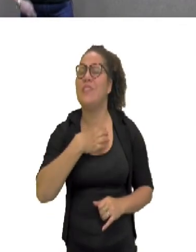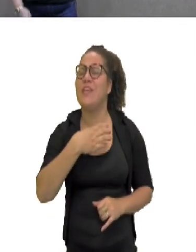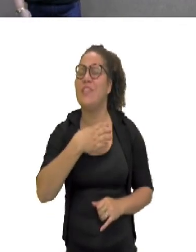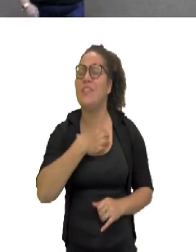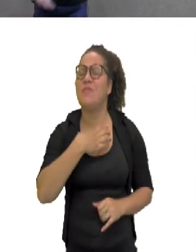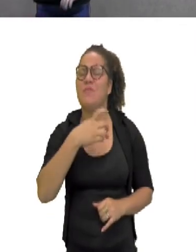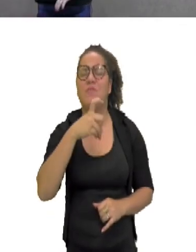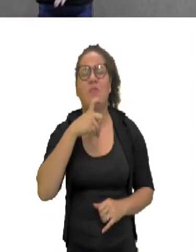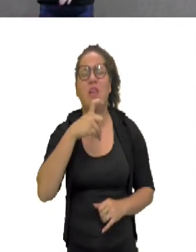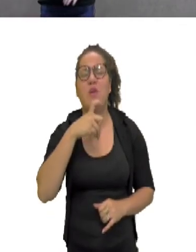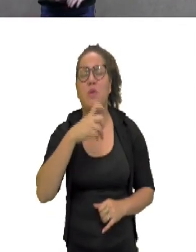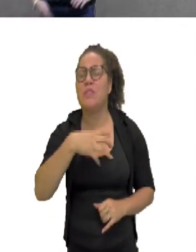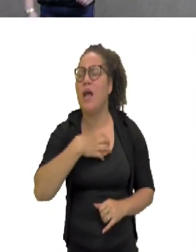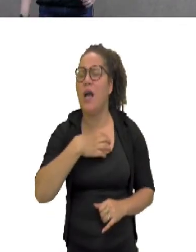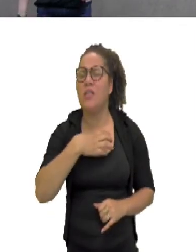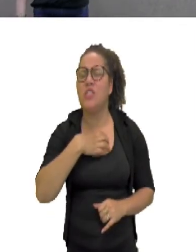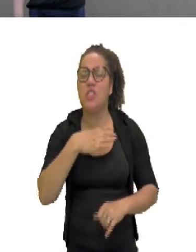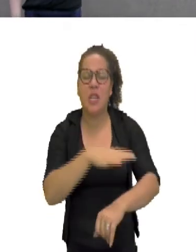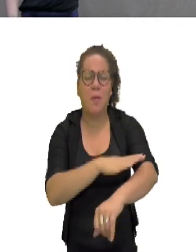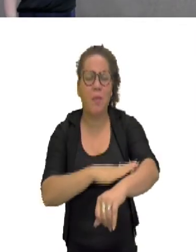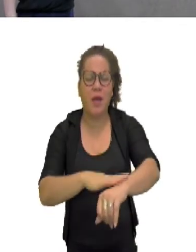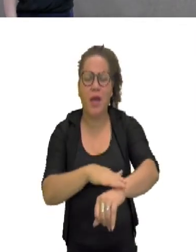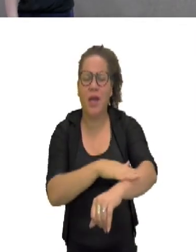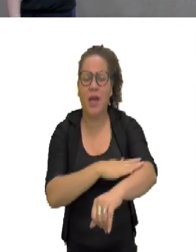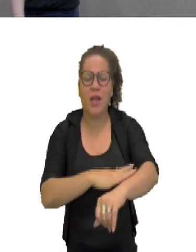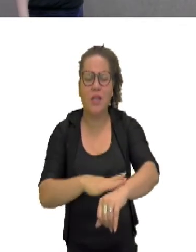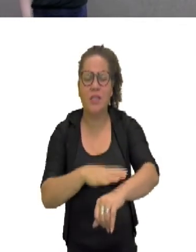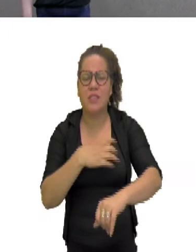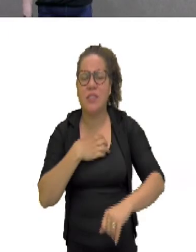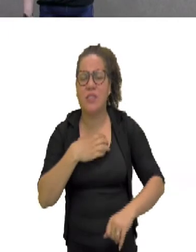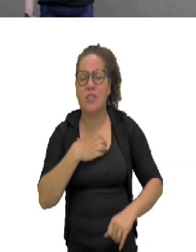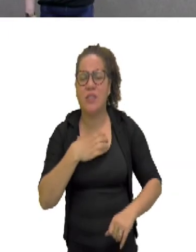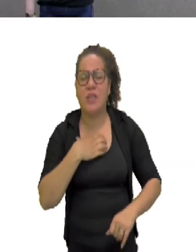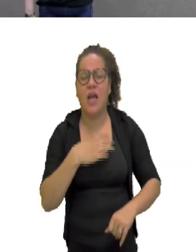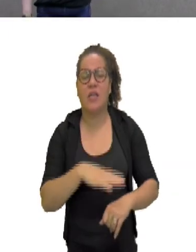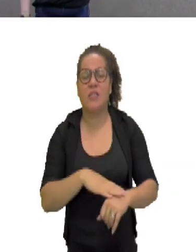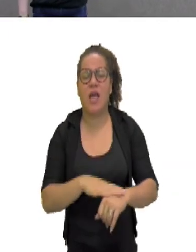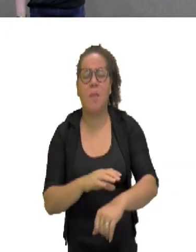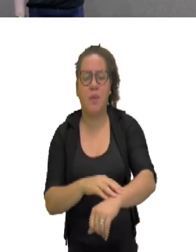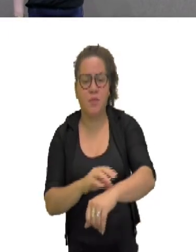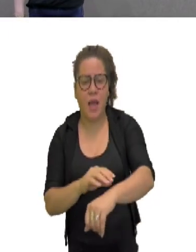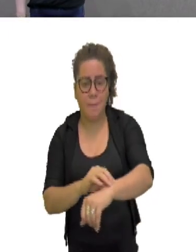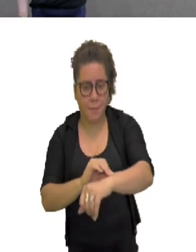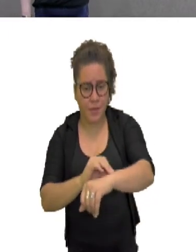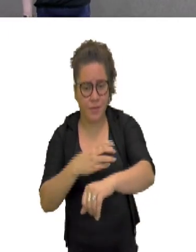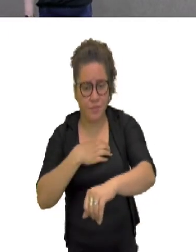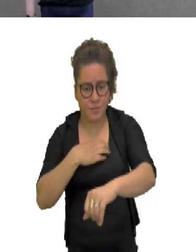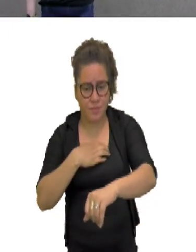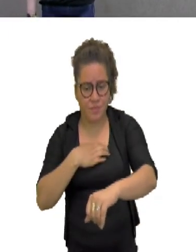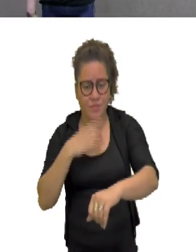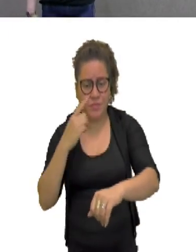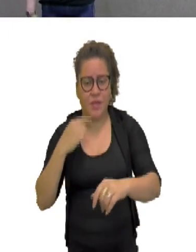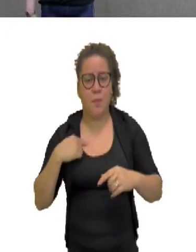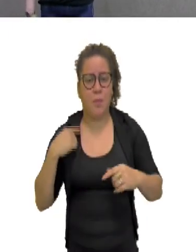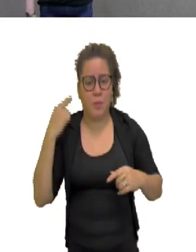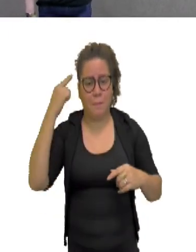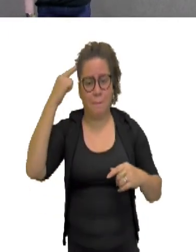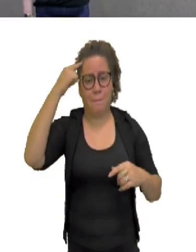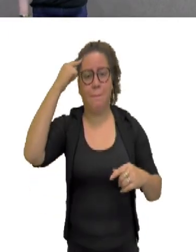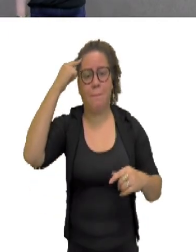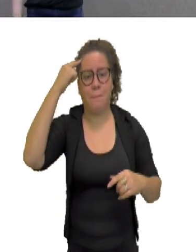por fora, na pele. Ele é recebido pelos receptores da pele, transmitido por